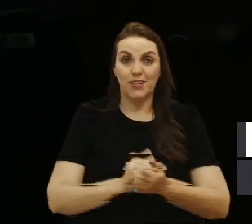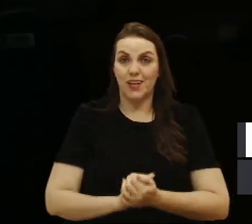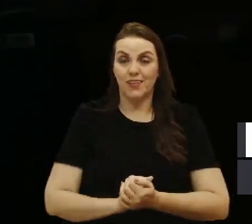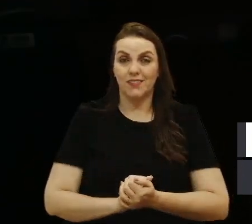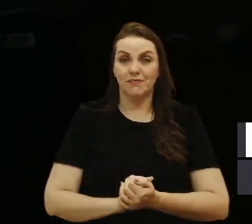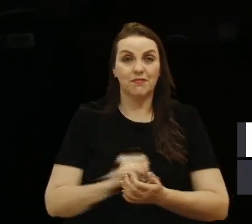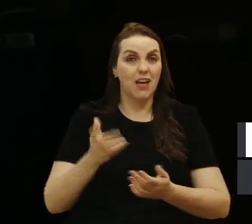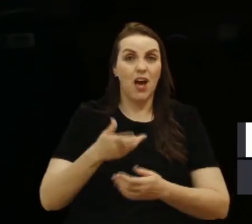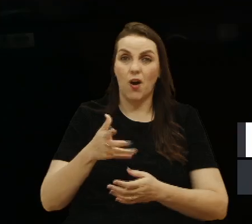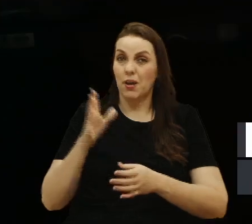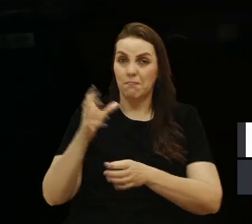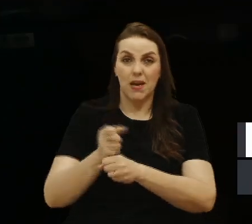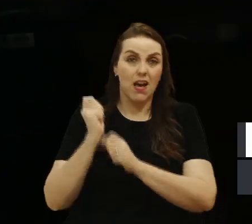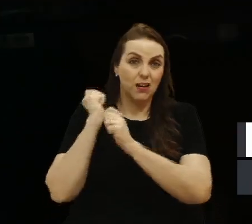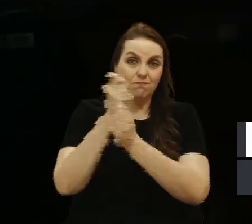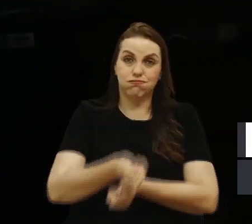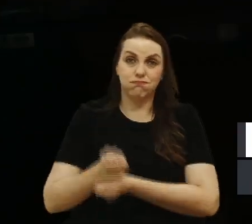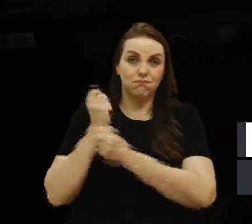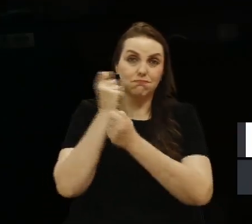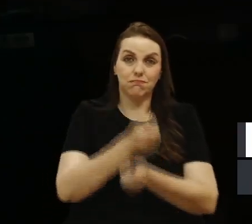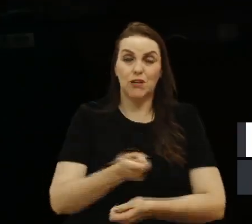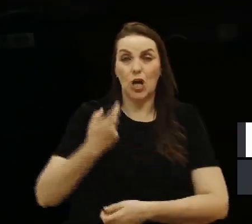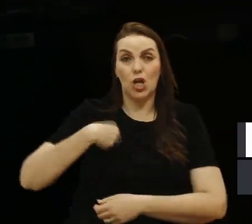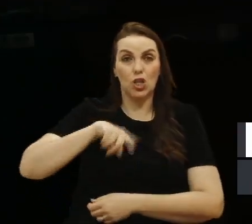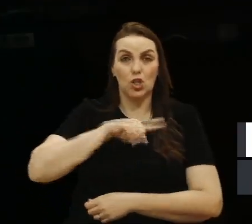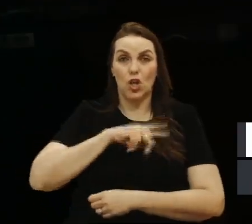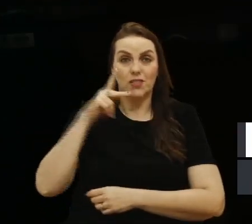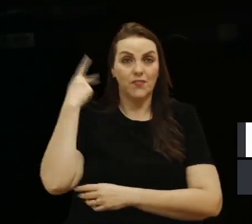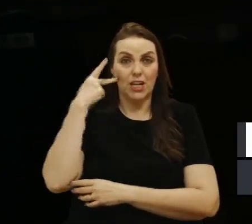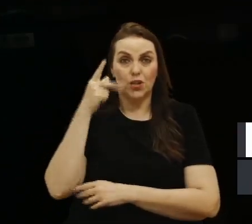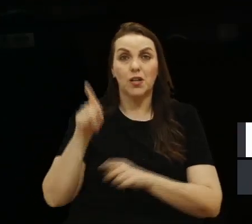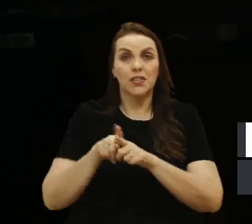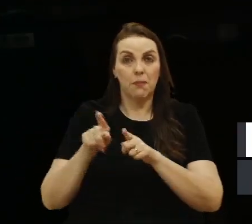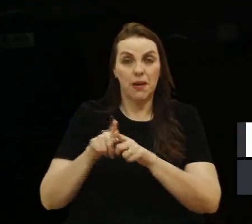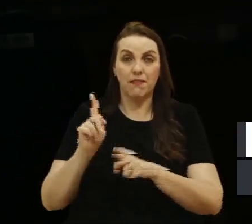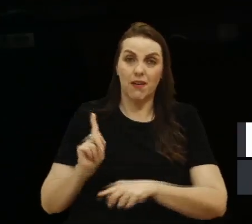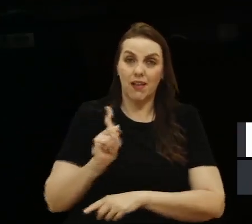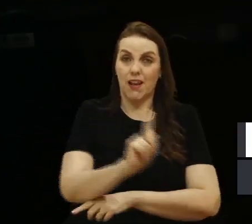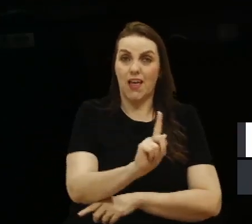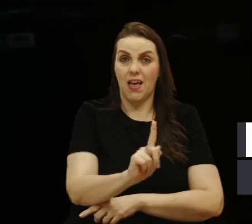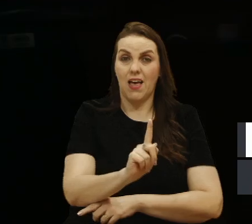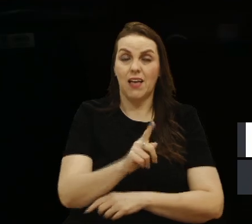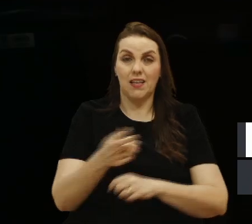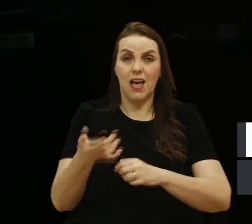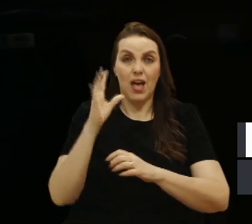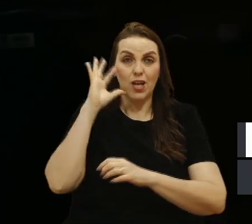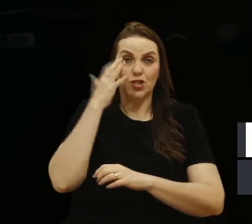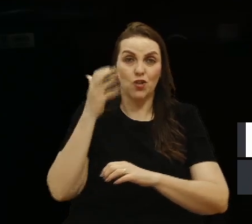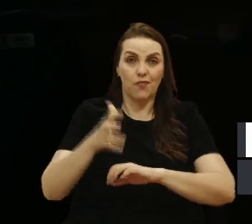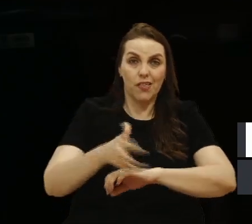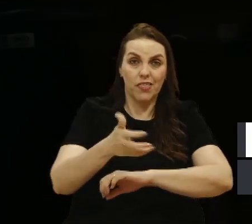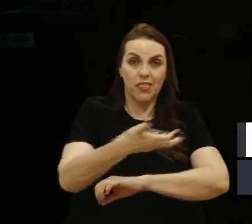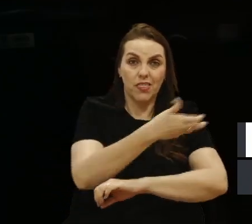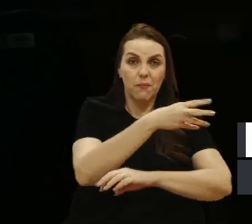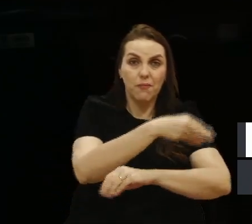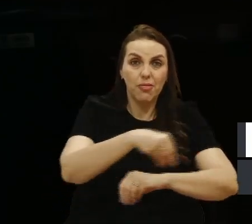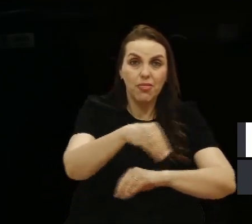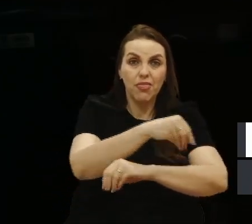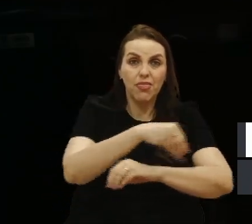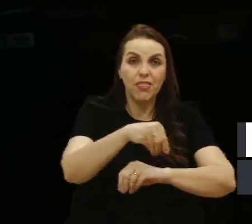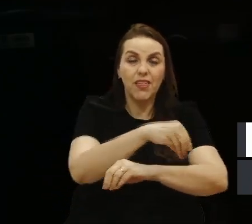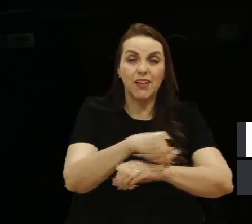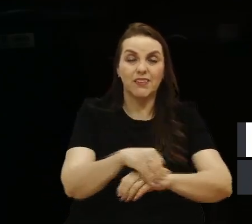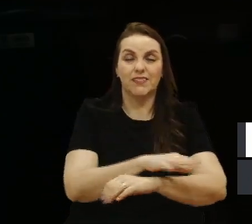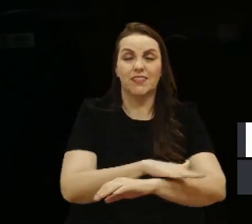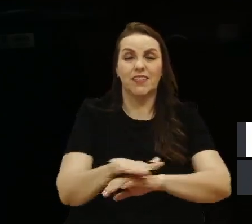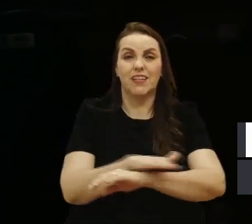pegaram na enxada na outra. Daqui a pouco nós, enquanto vereador, vamos ter que ir lá estar resolvendo fresa. Vereador Lucas, então nós